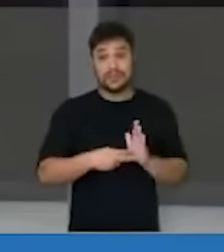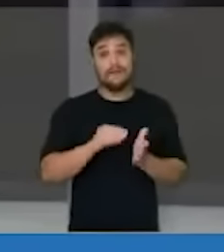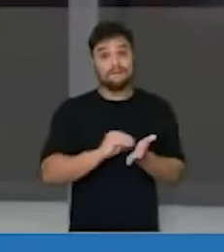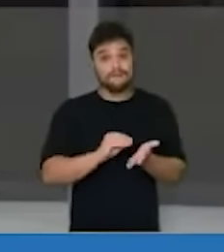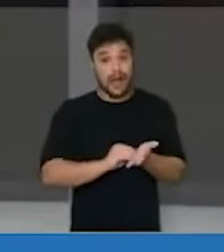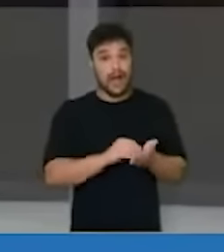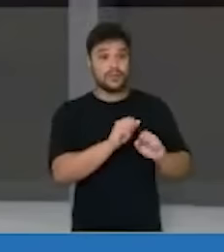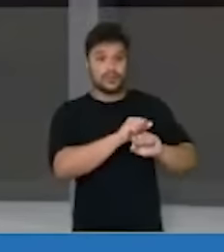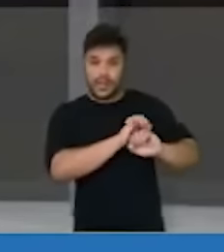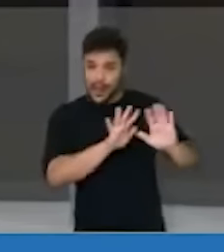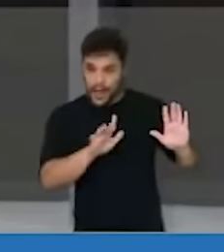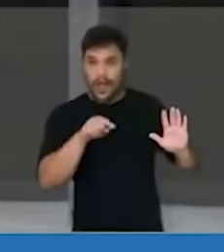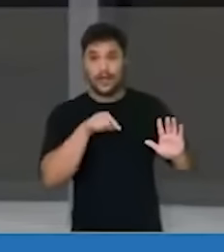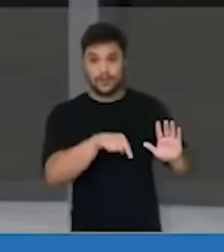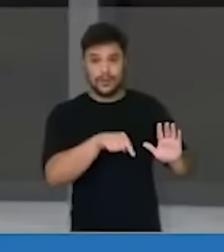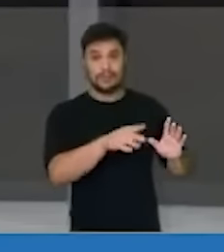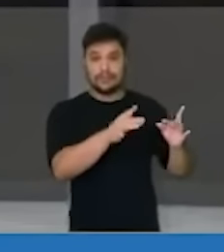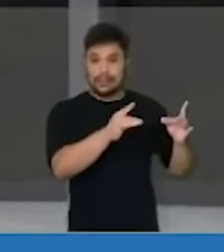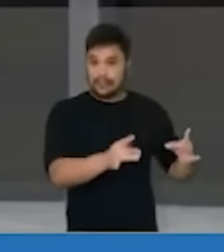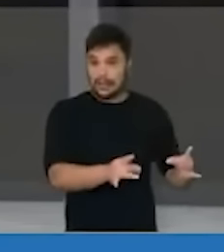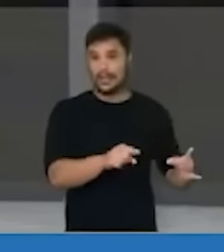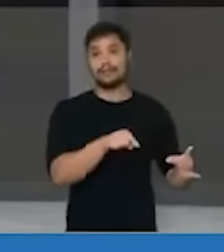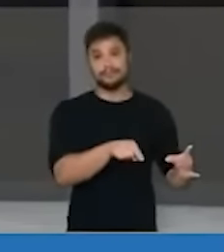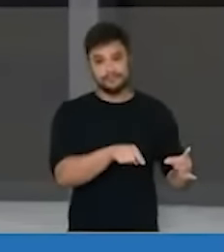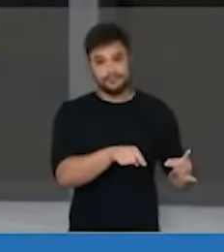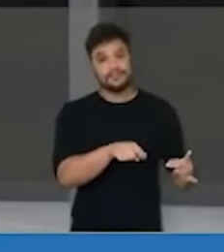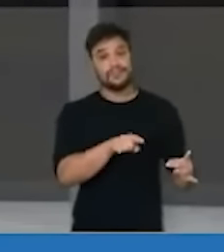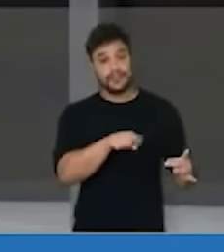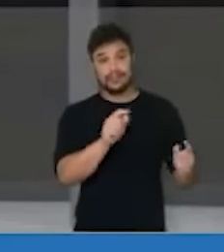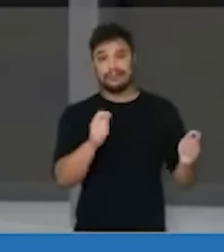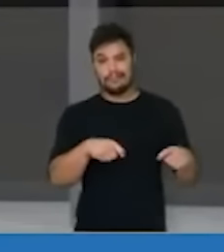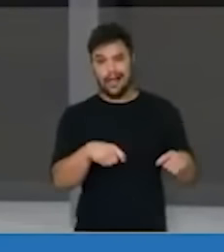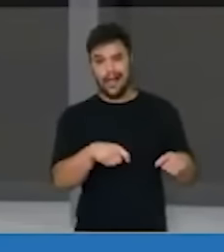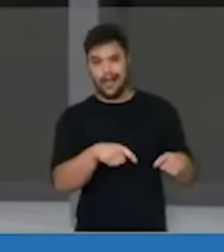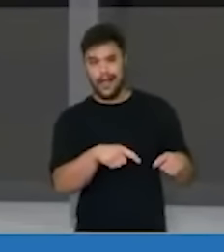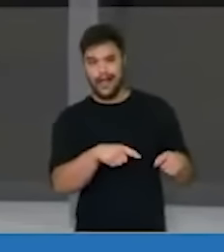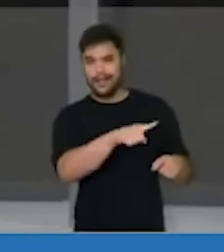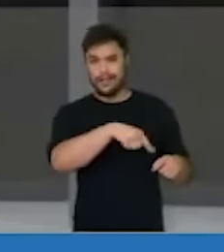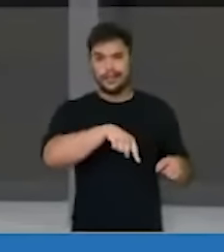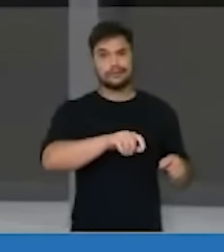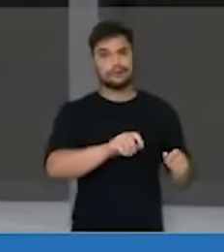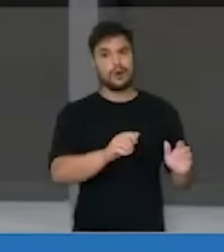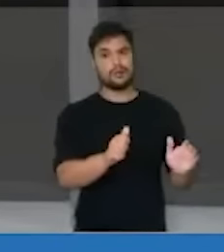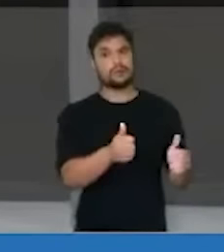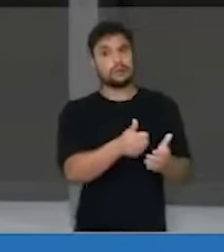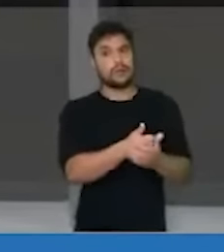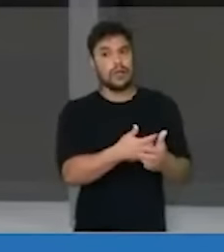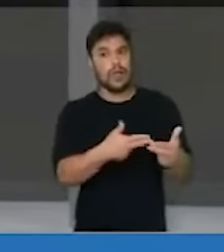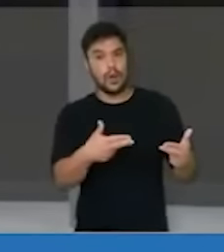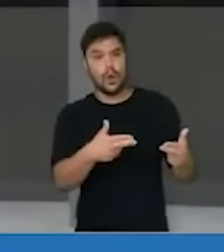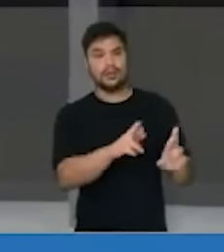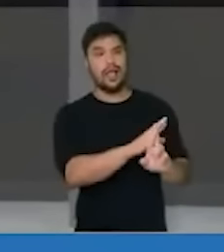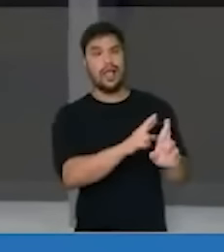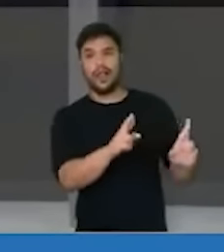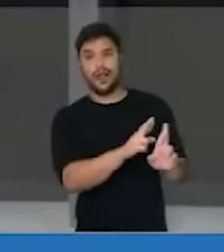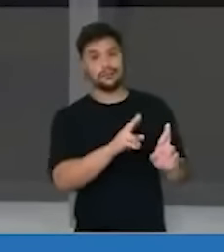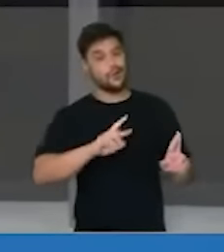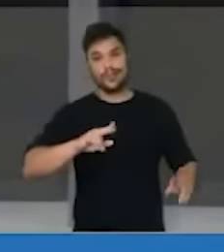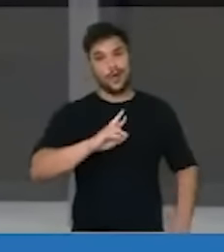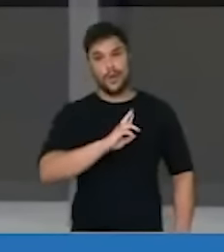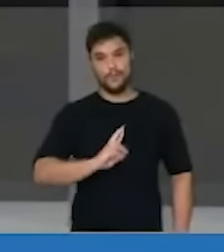transparência, isso pode abrir espaço para relações que não são nada republicanas, e atenção, falo